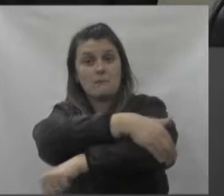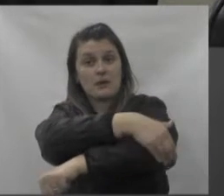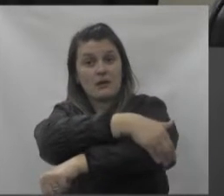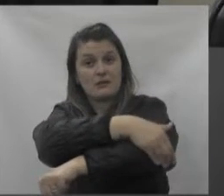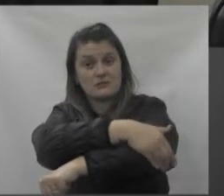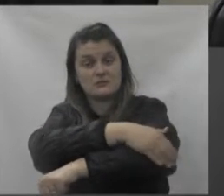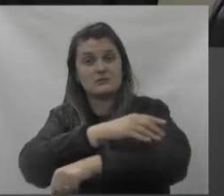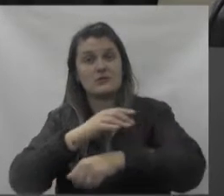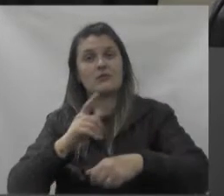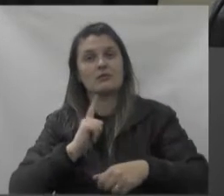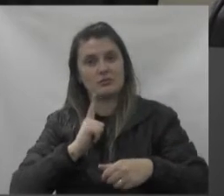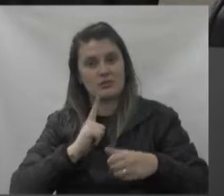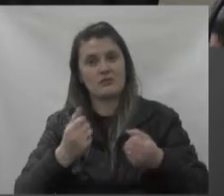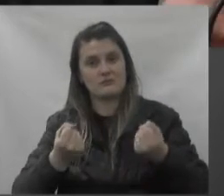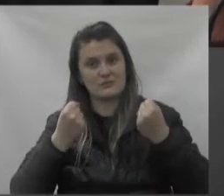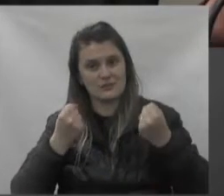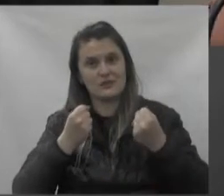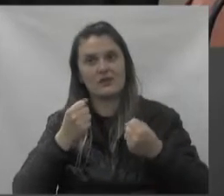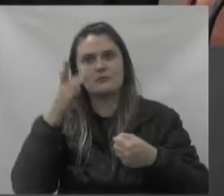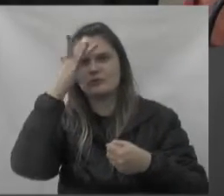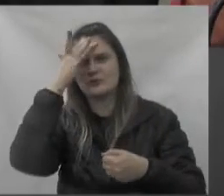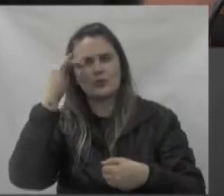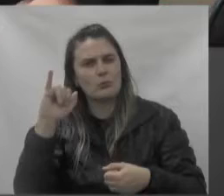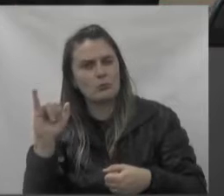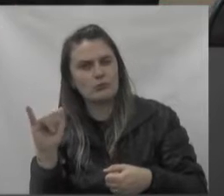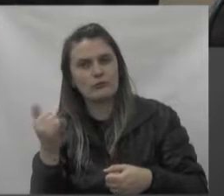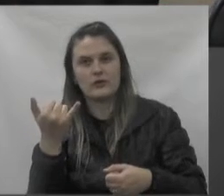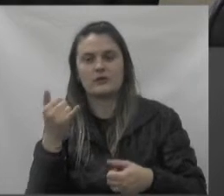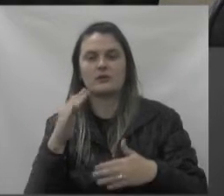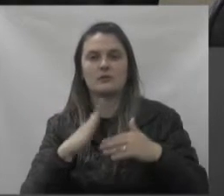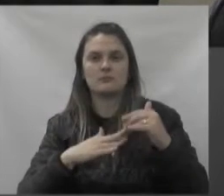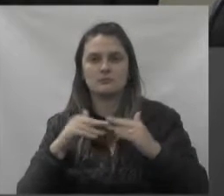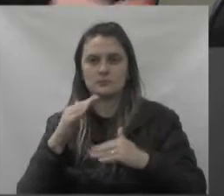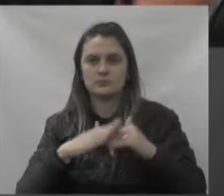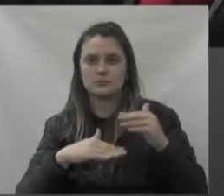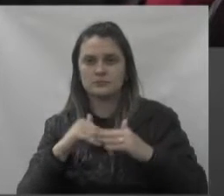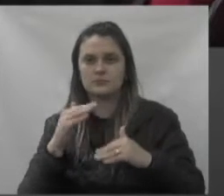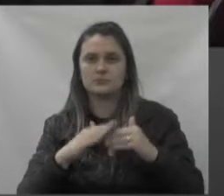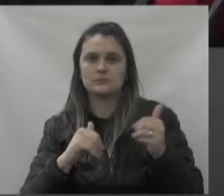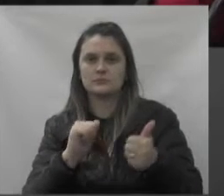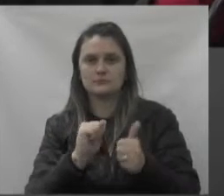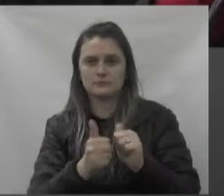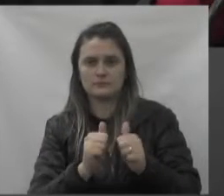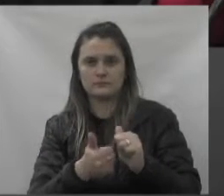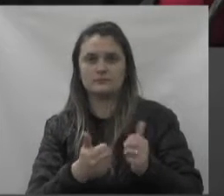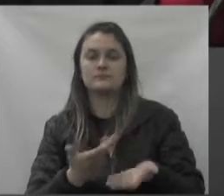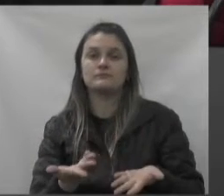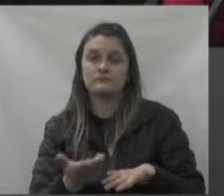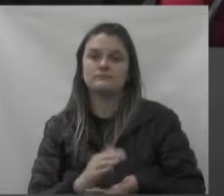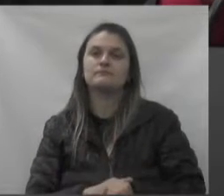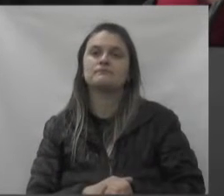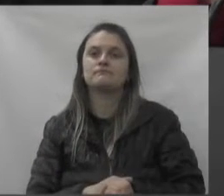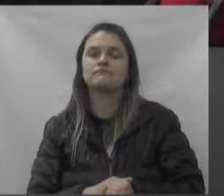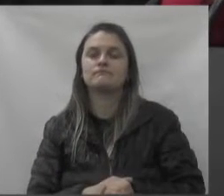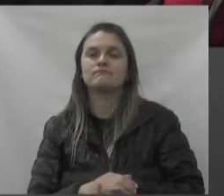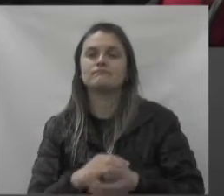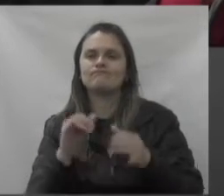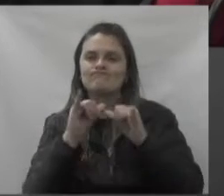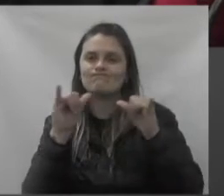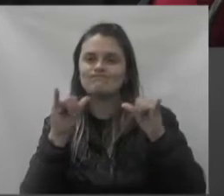academia, eles são bem usados na prática aí das atividades. Então, gostaria de